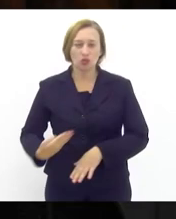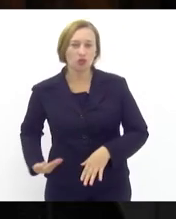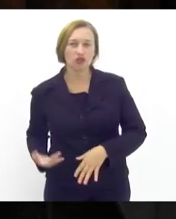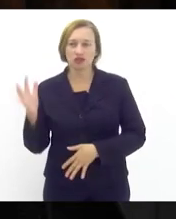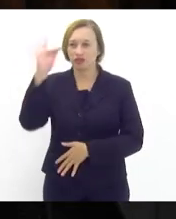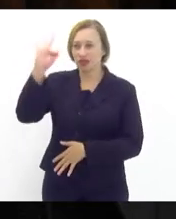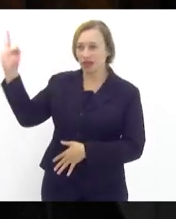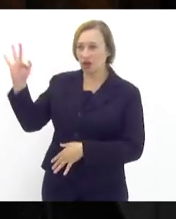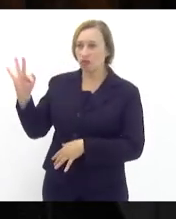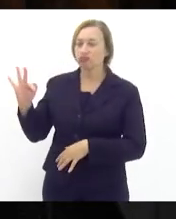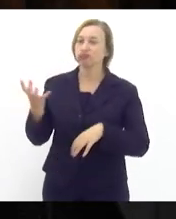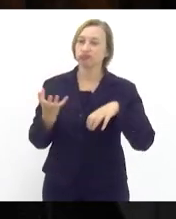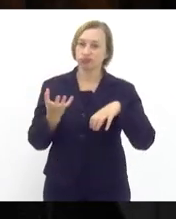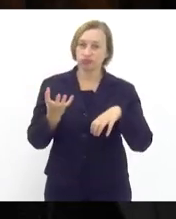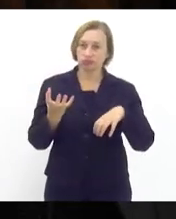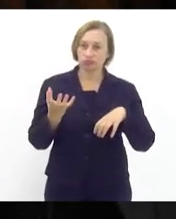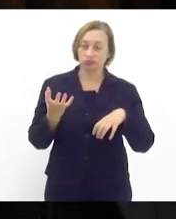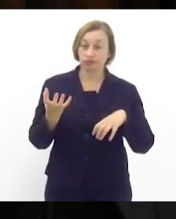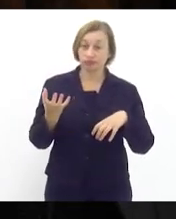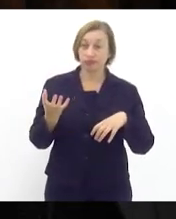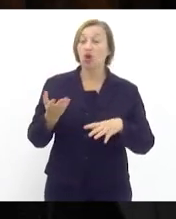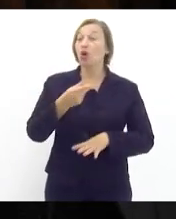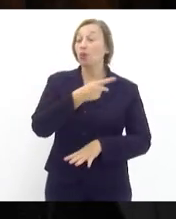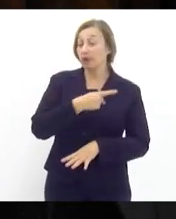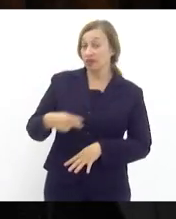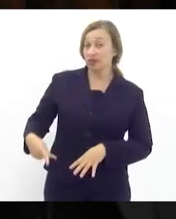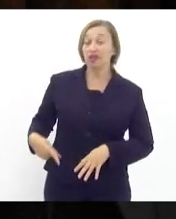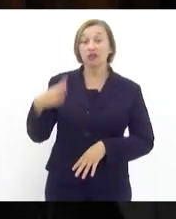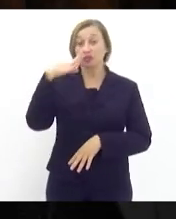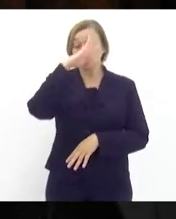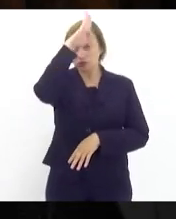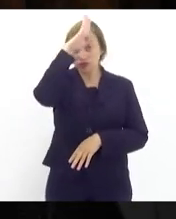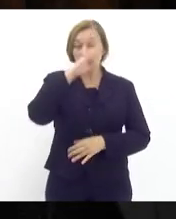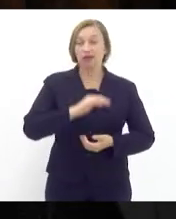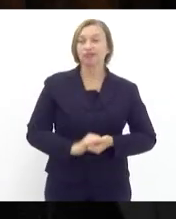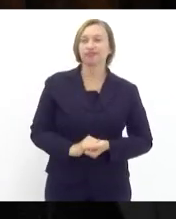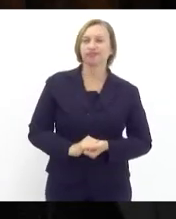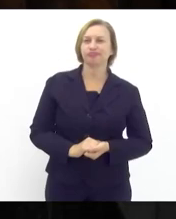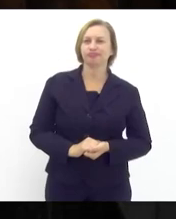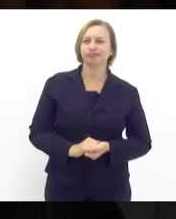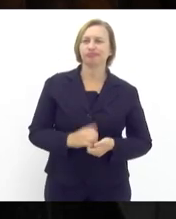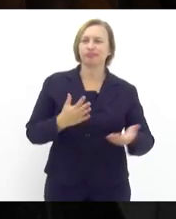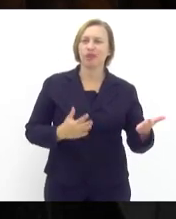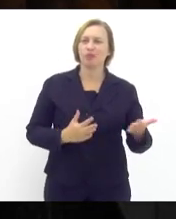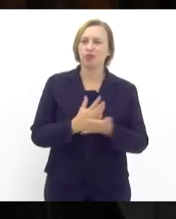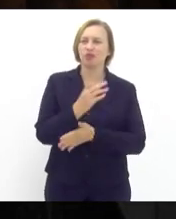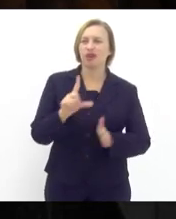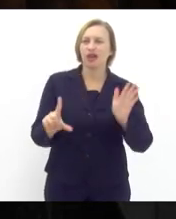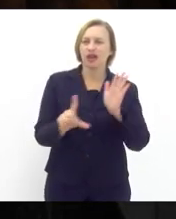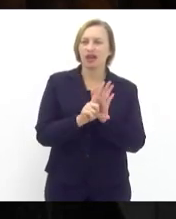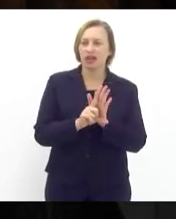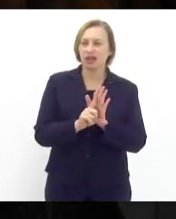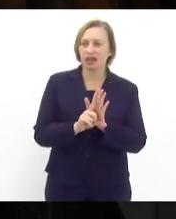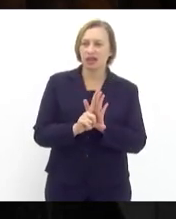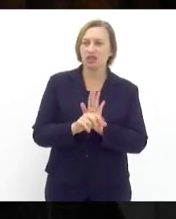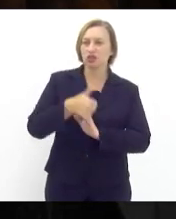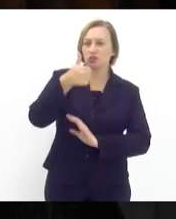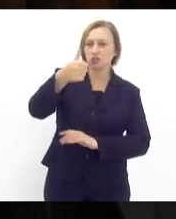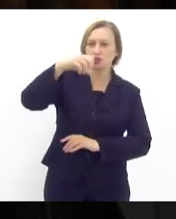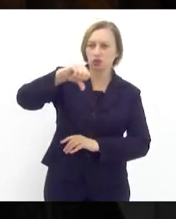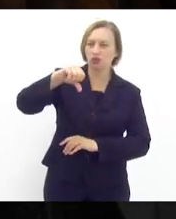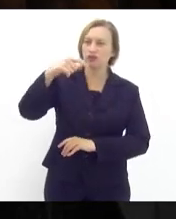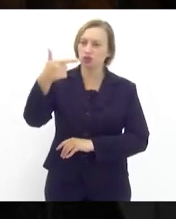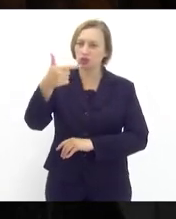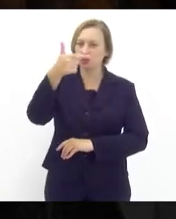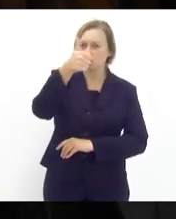nacional promulgado pelo então Presidente bolsonaro fez aprovar as leis complementares 192 e